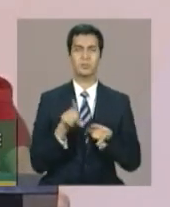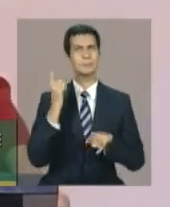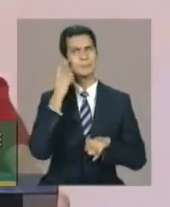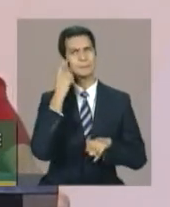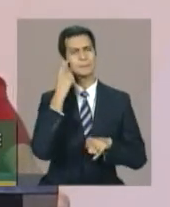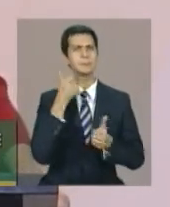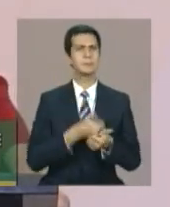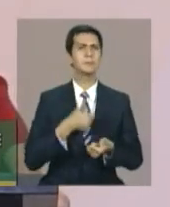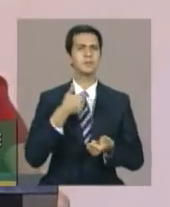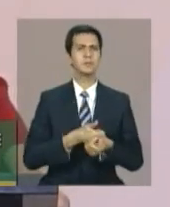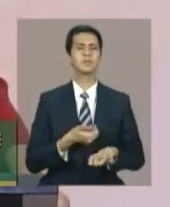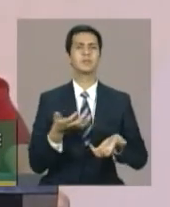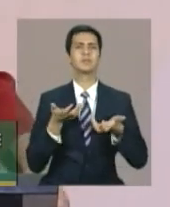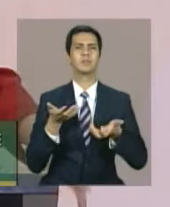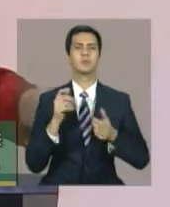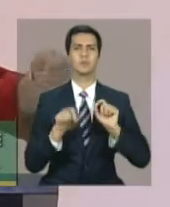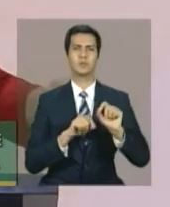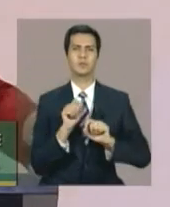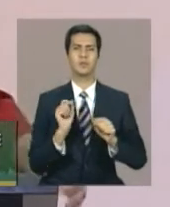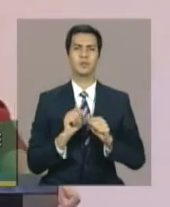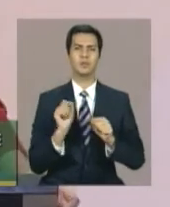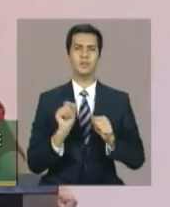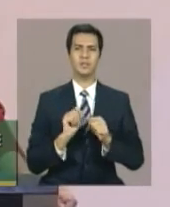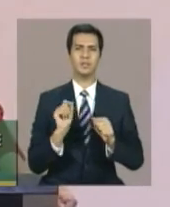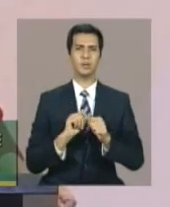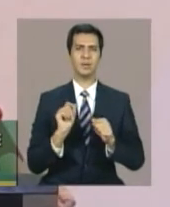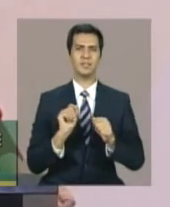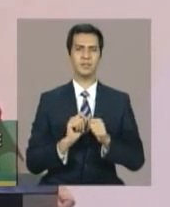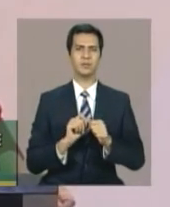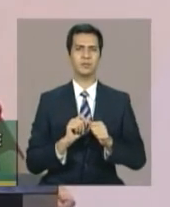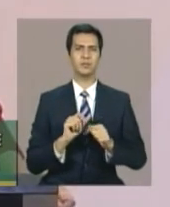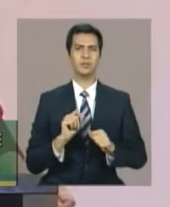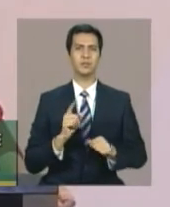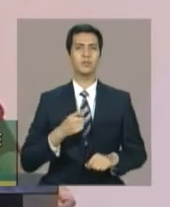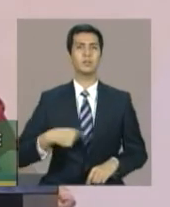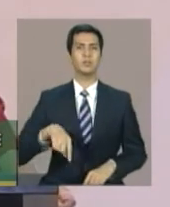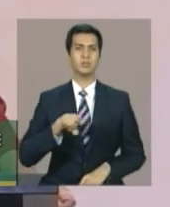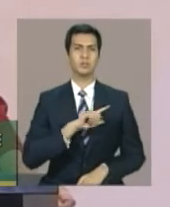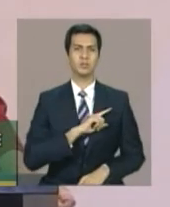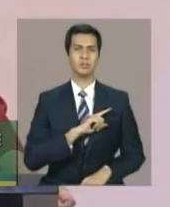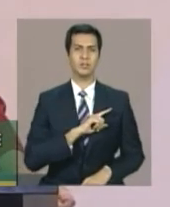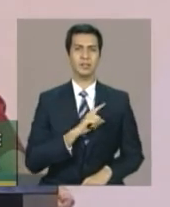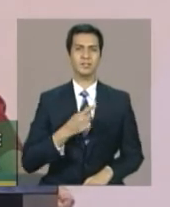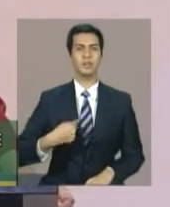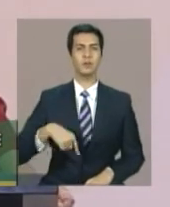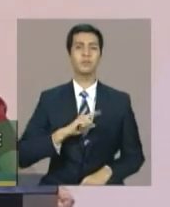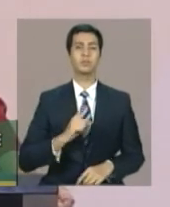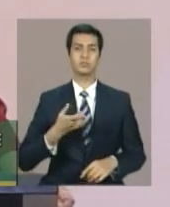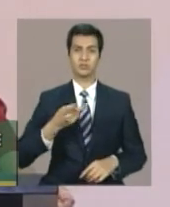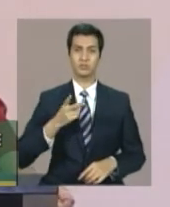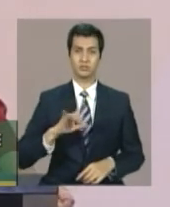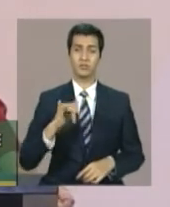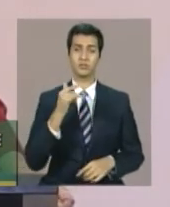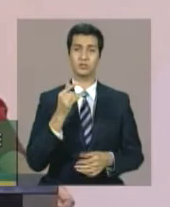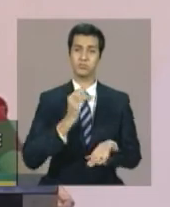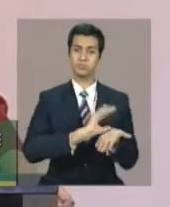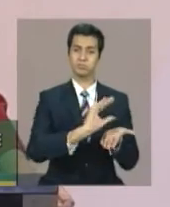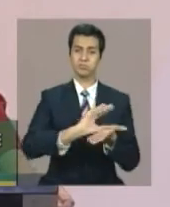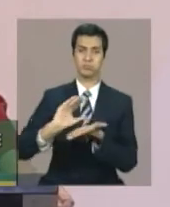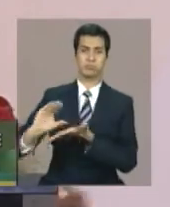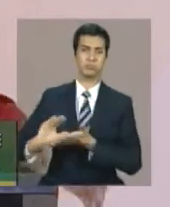preocupados e faremos isso distribuindo recursos para todos os municípios fazerem